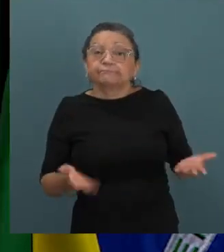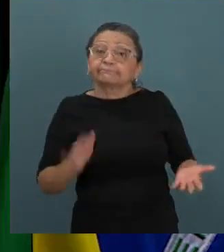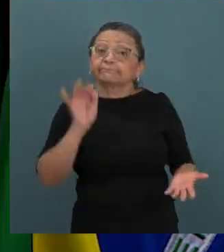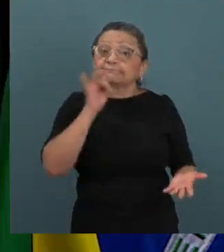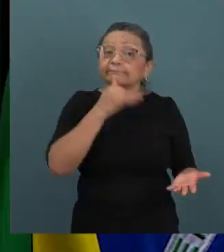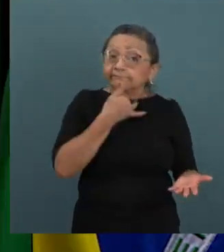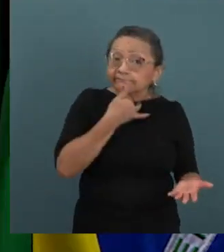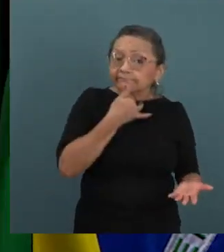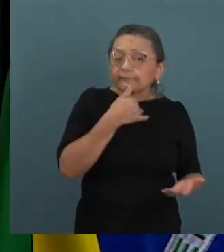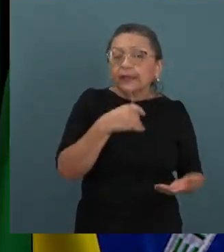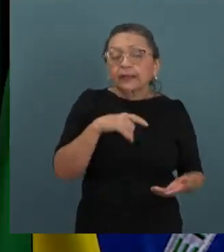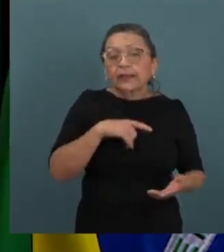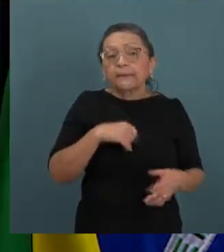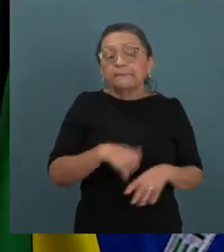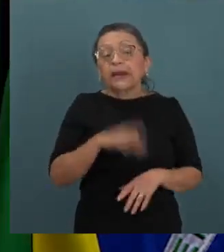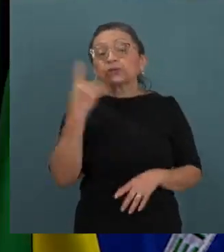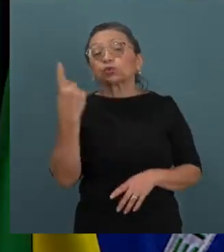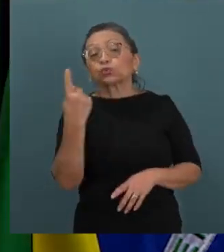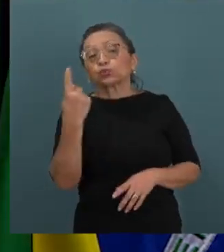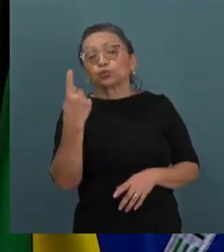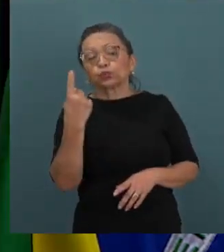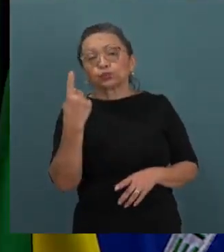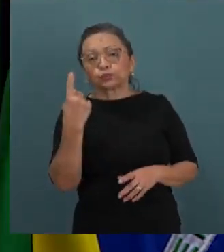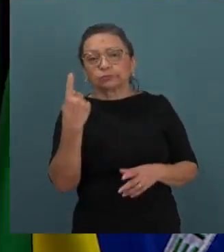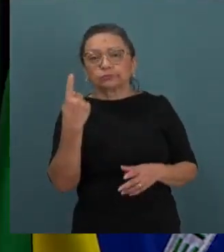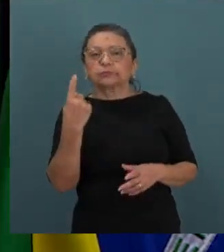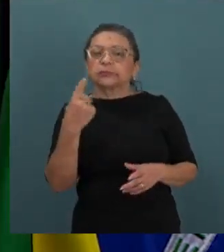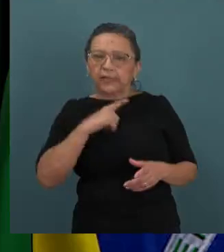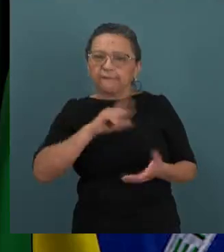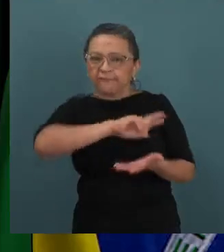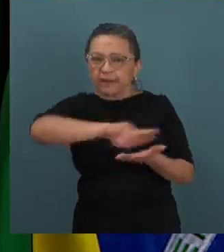Infelizmente, é mais um dentre muitos. Trata-se